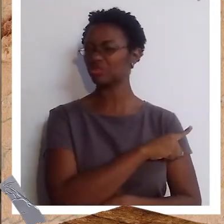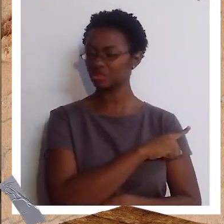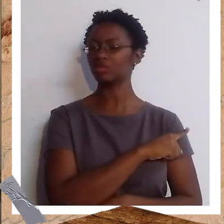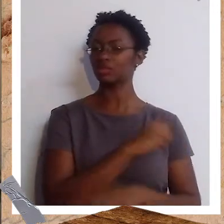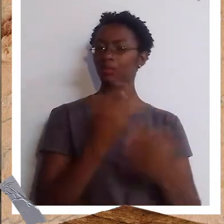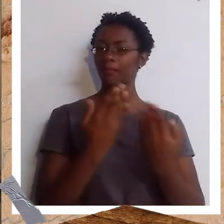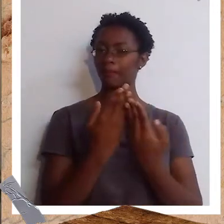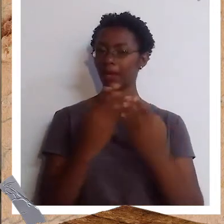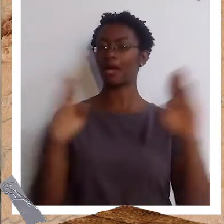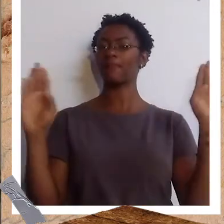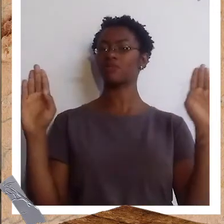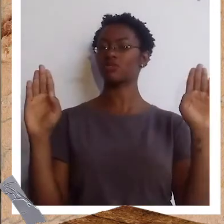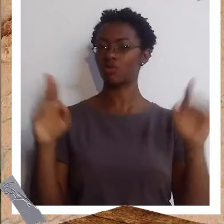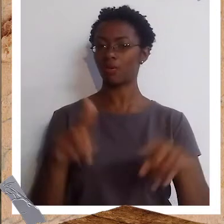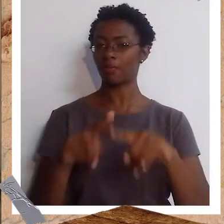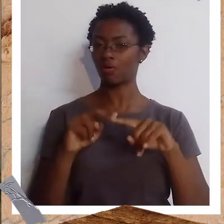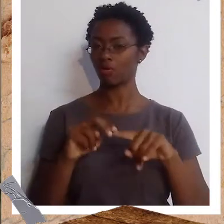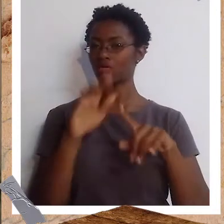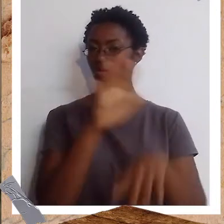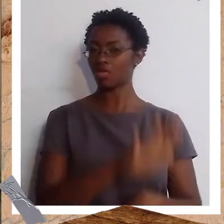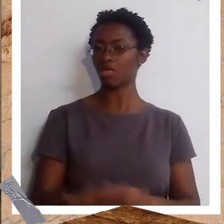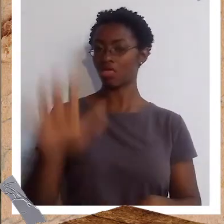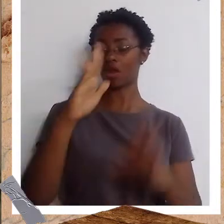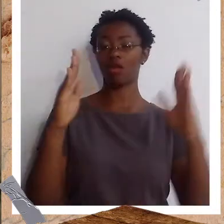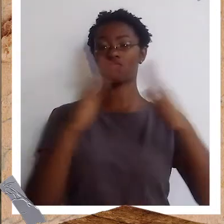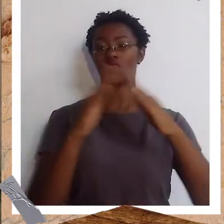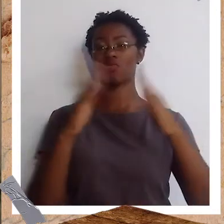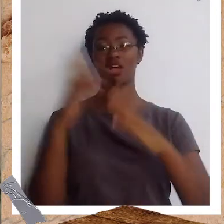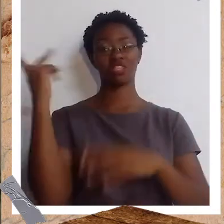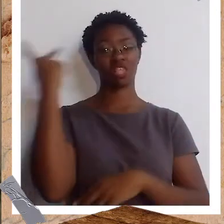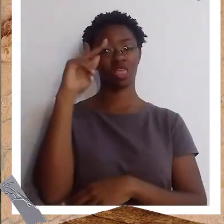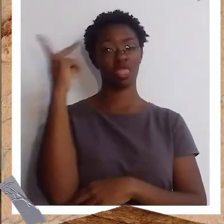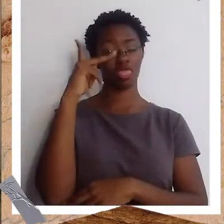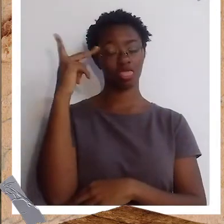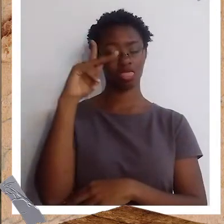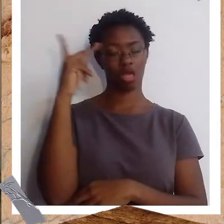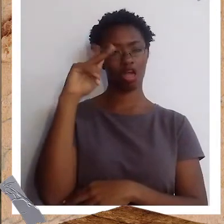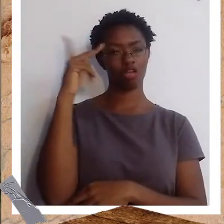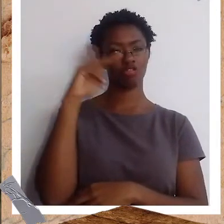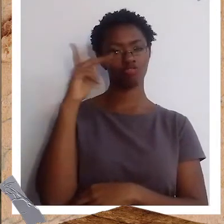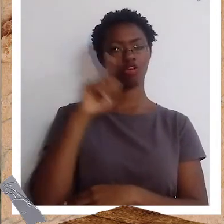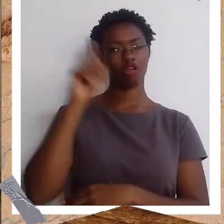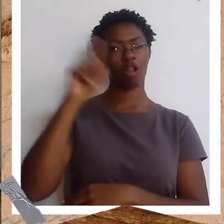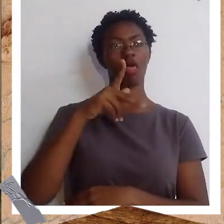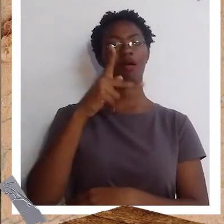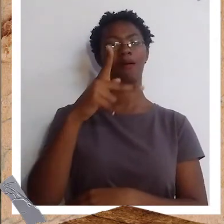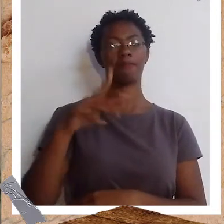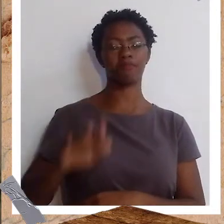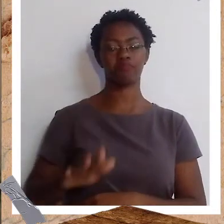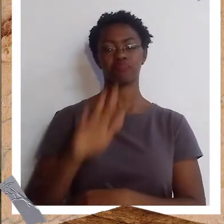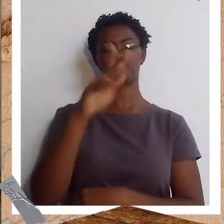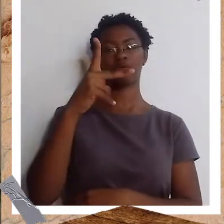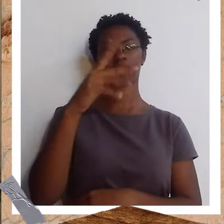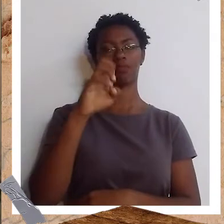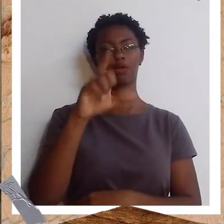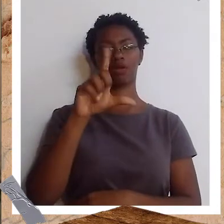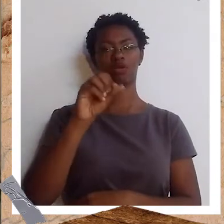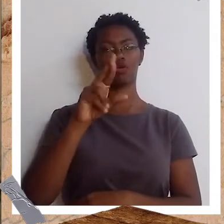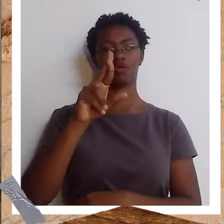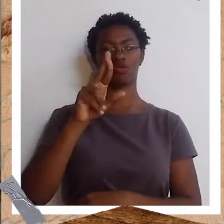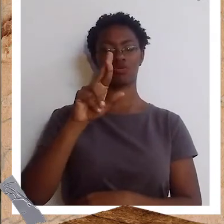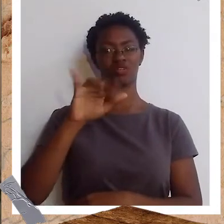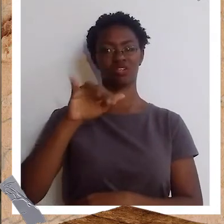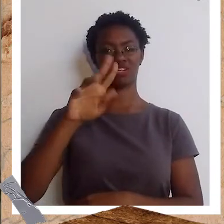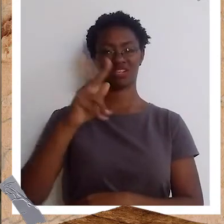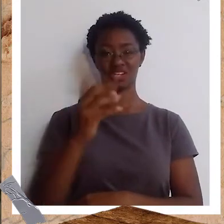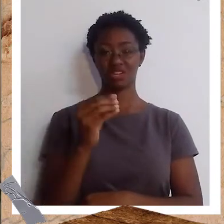tomaria a totalidade de um casarão histórico no Pelourinho, em Salvador, e acabou reduzido a uma pequena sala